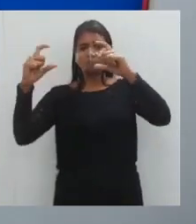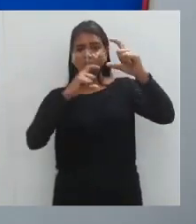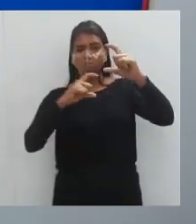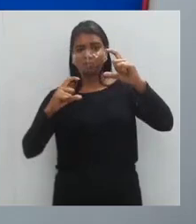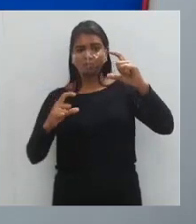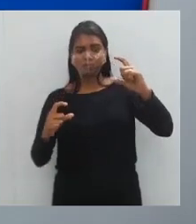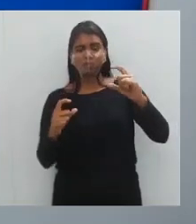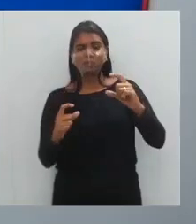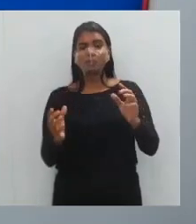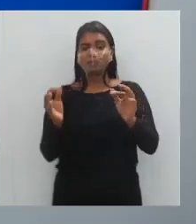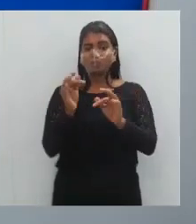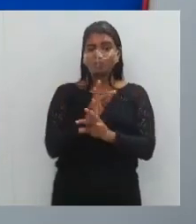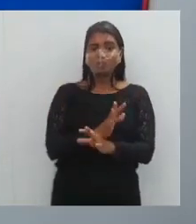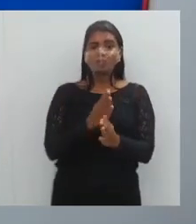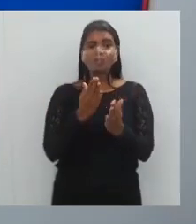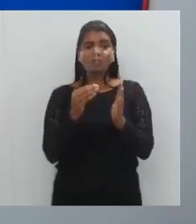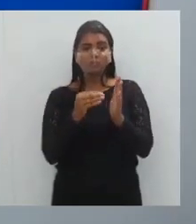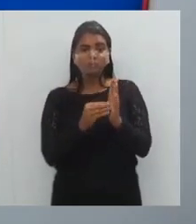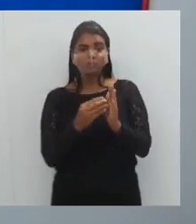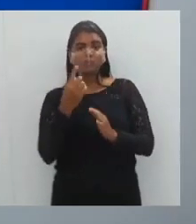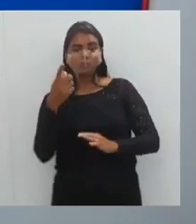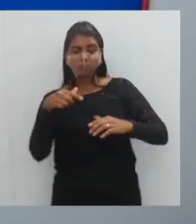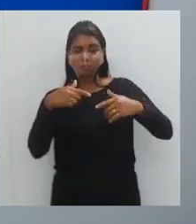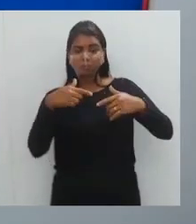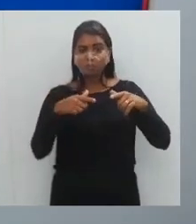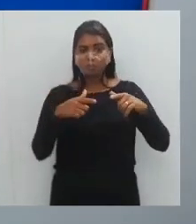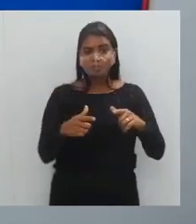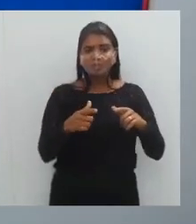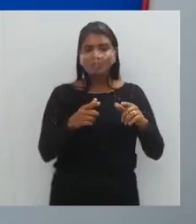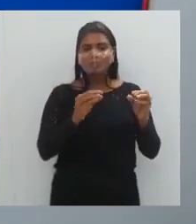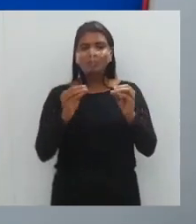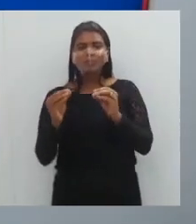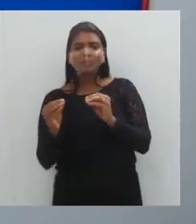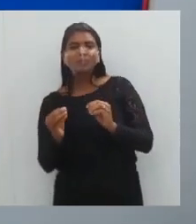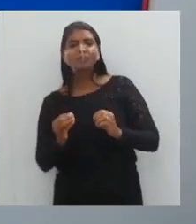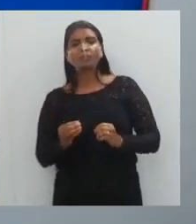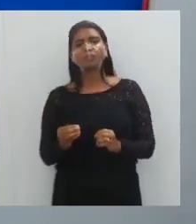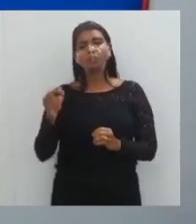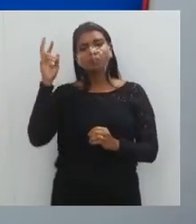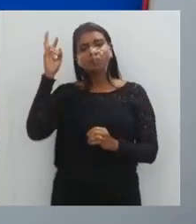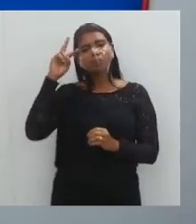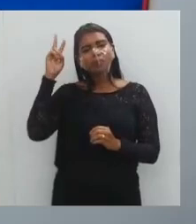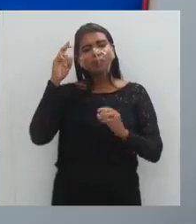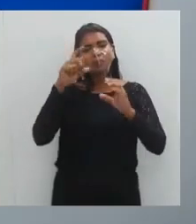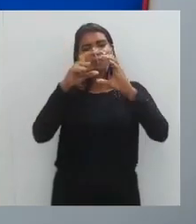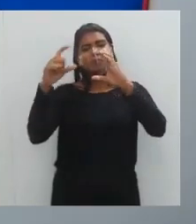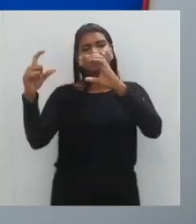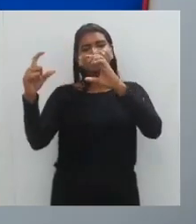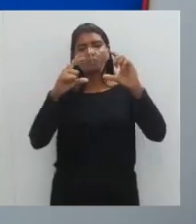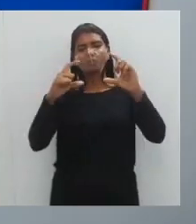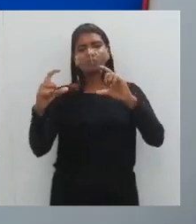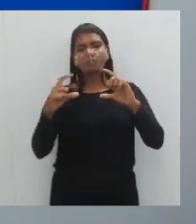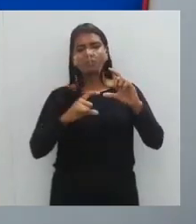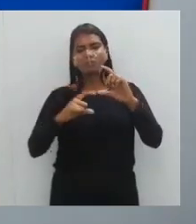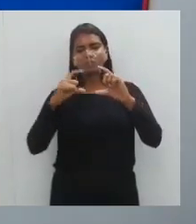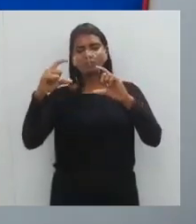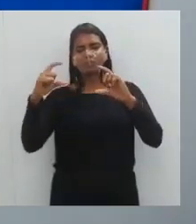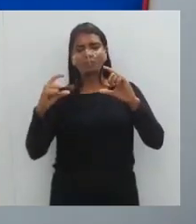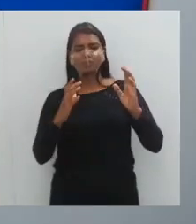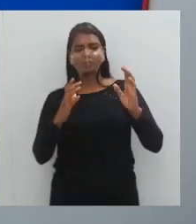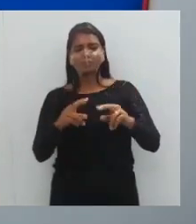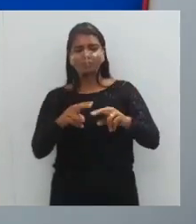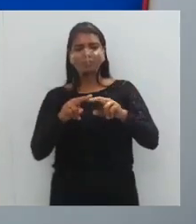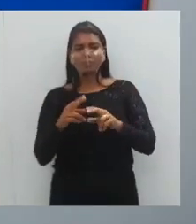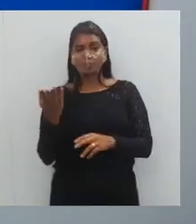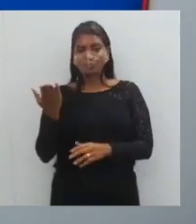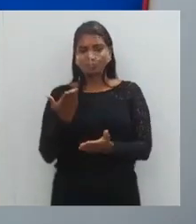parte que ficou faltando no primeiro e trabalharmos as HQs, as histórias em quadrinhos, tá? E é por isso mesmo